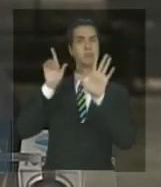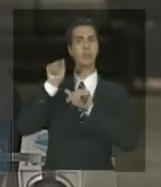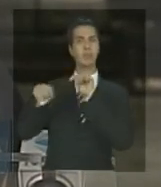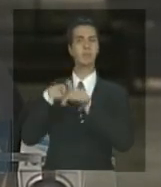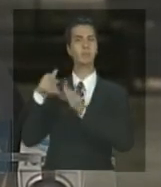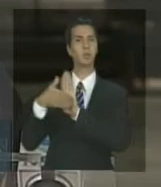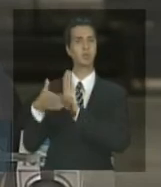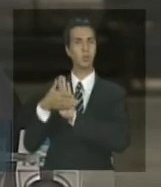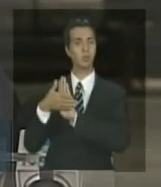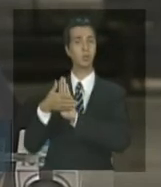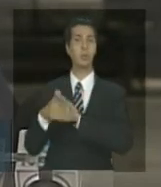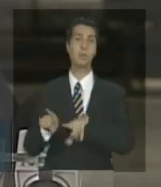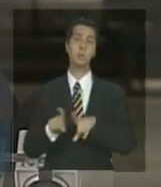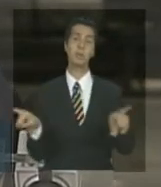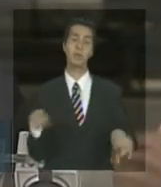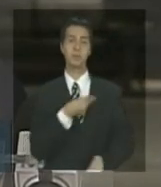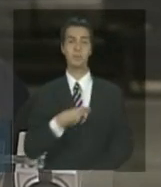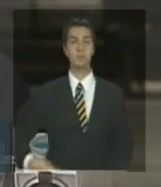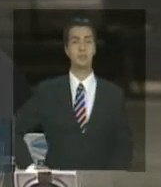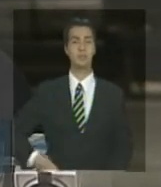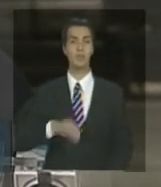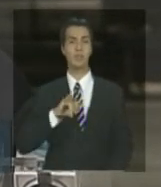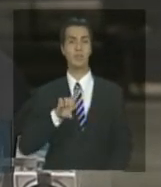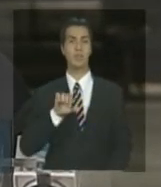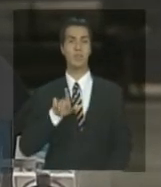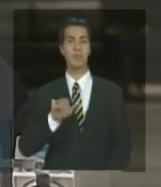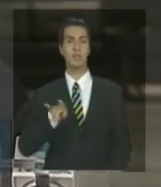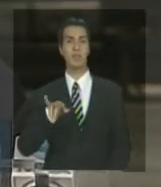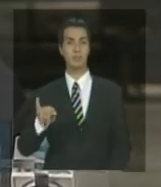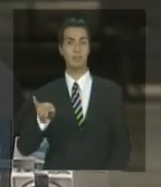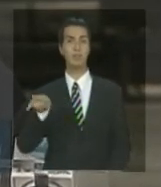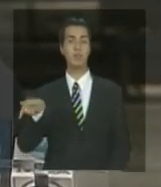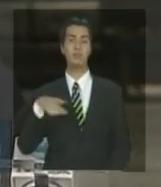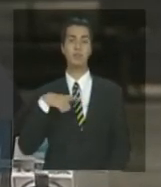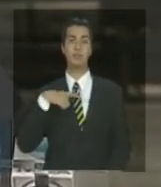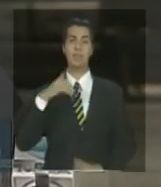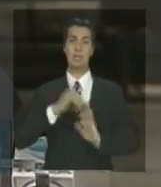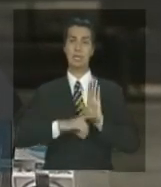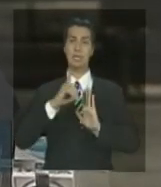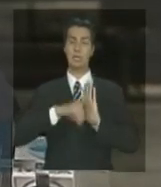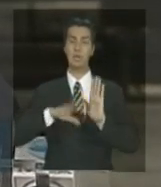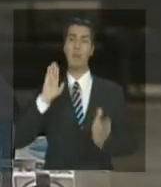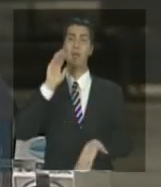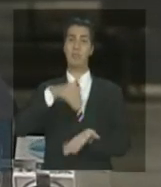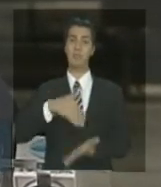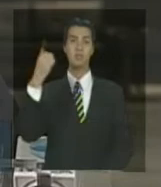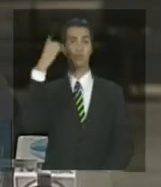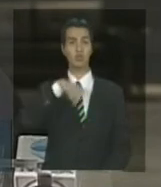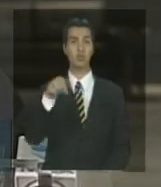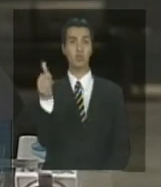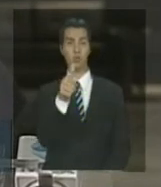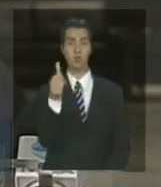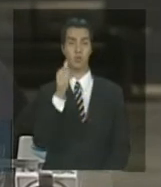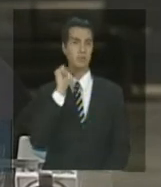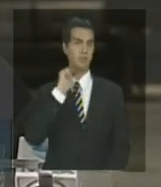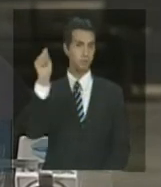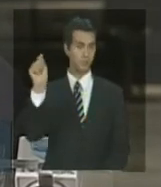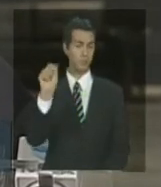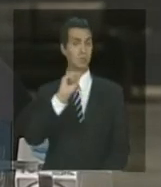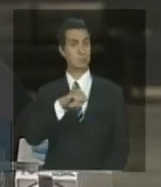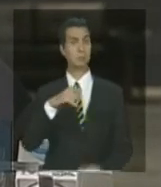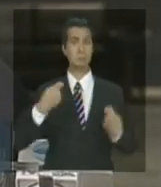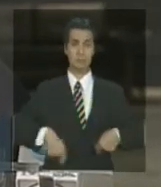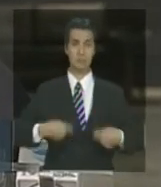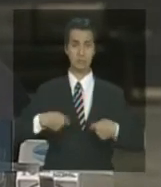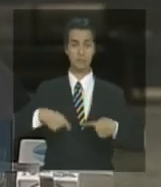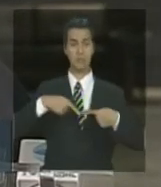Deli sinalizou ontem, o decreto vence 11 de abril. Certamente, se houver necessidade de prorrogar para facilitar o processo